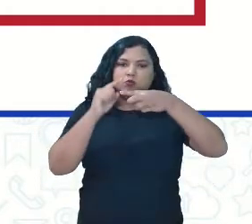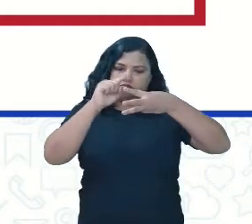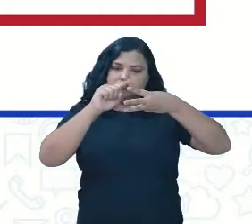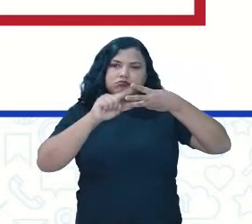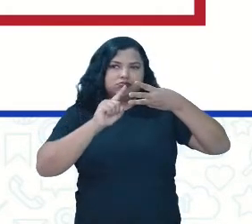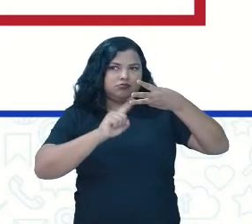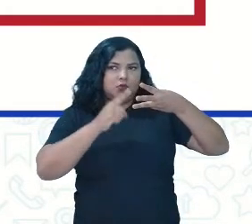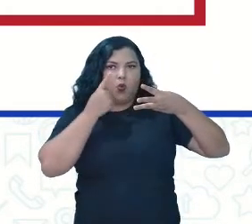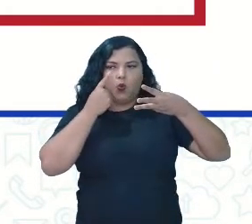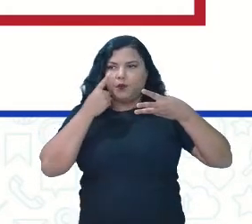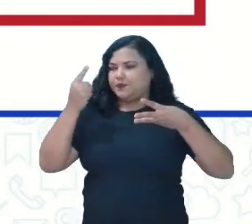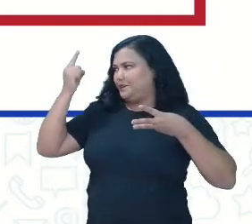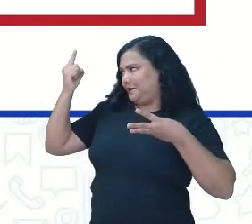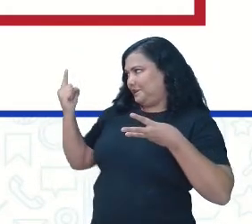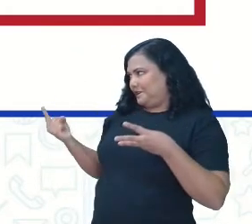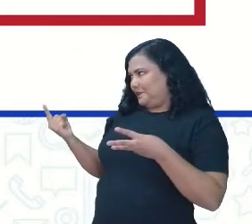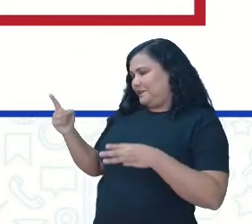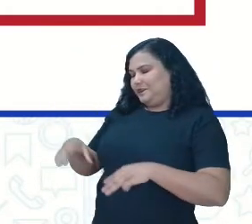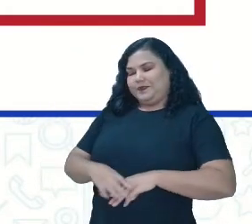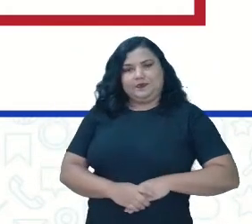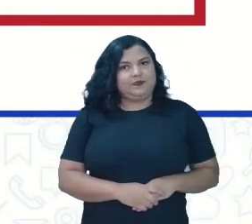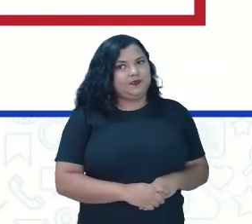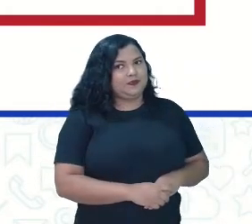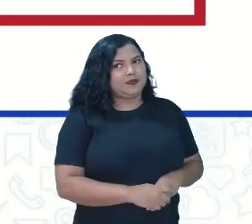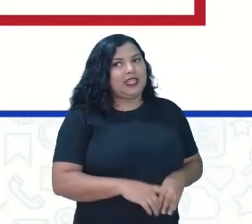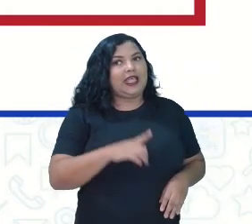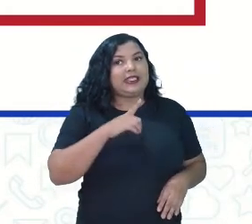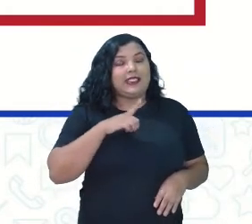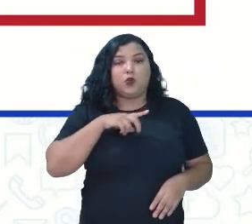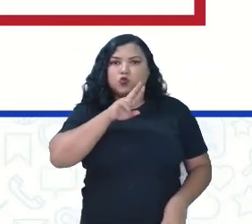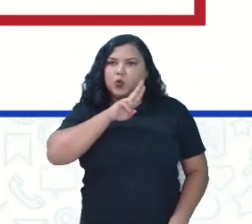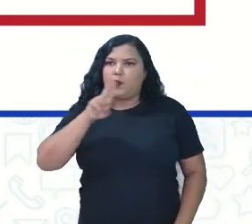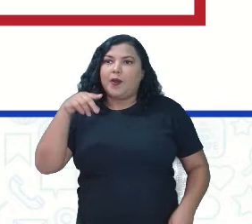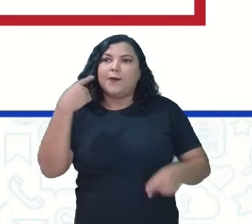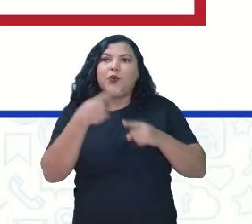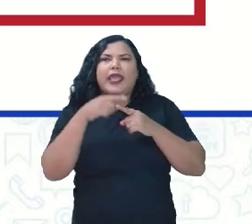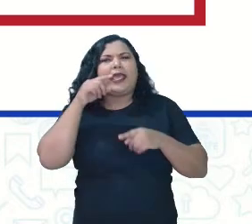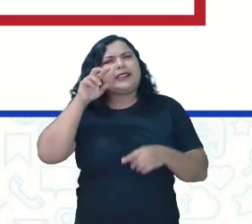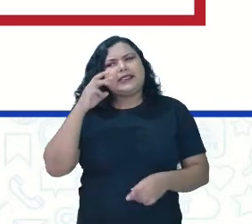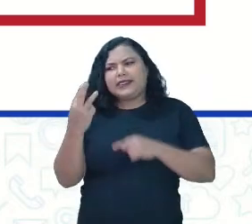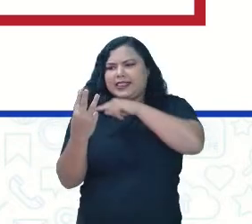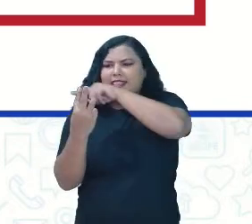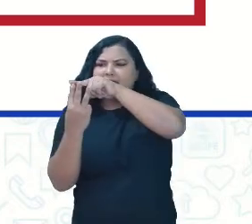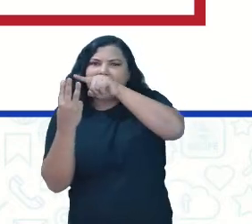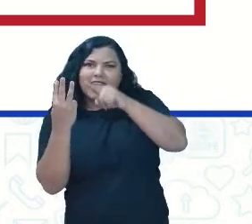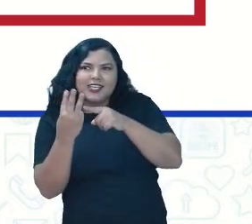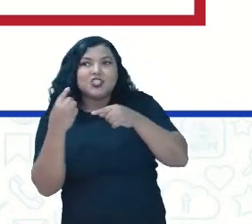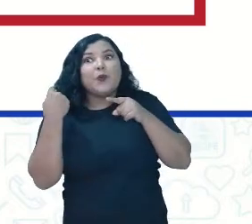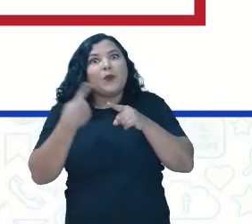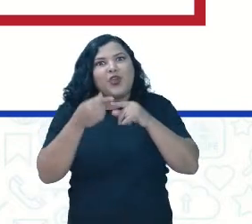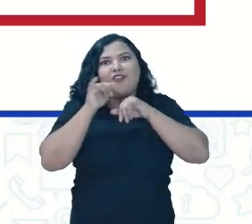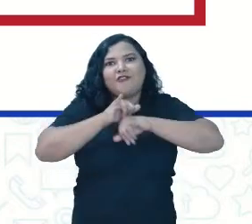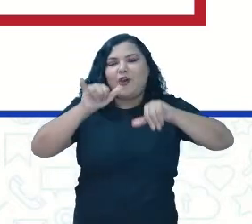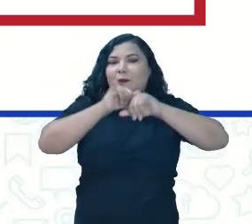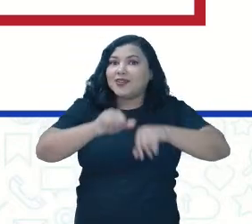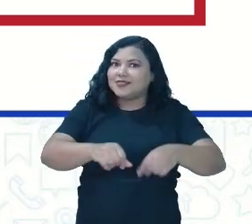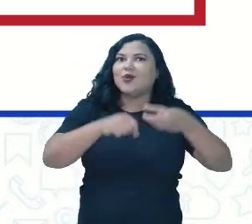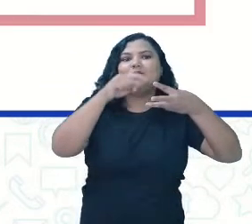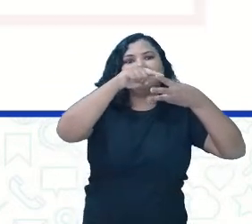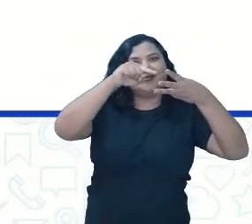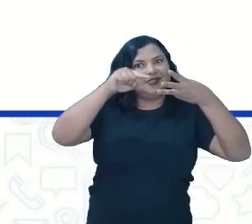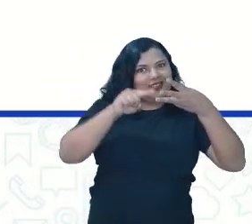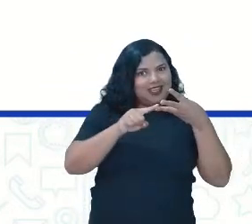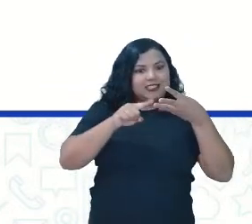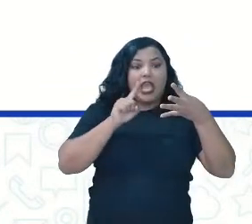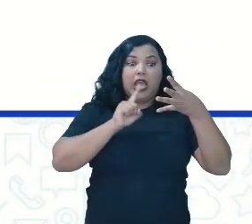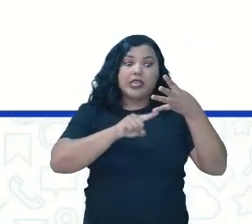dados, certo? Então, a regra de 3 tem esse nome por conta dessa definição que eu acabei de dizer para você, e a gente vai fazer